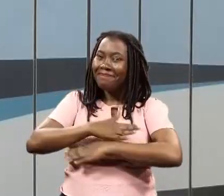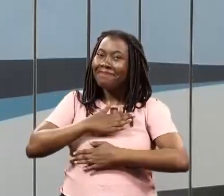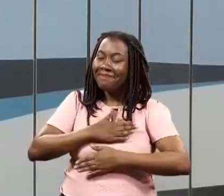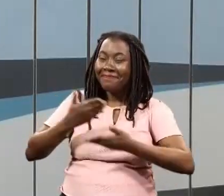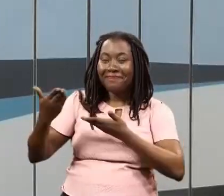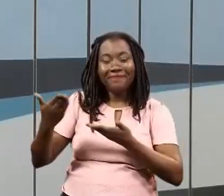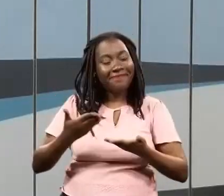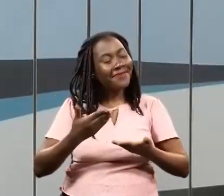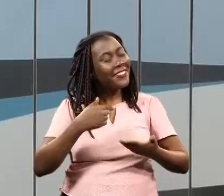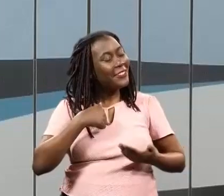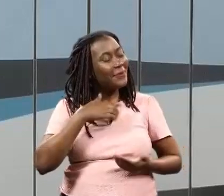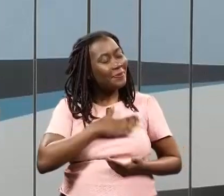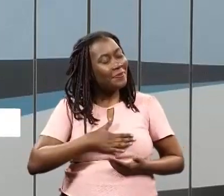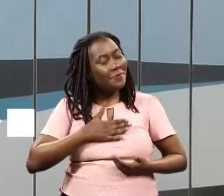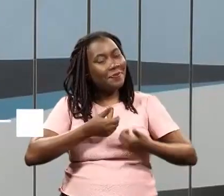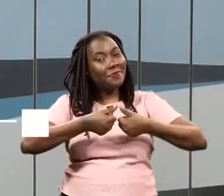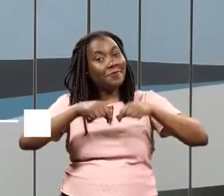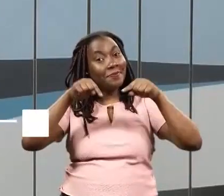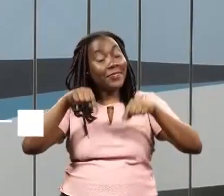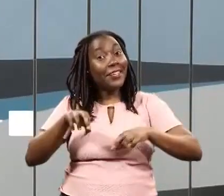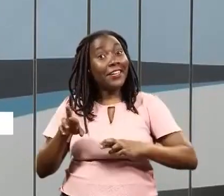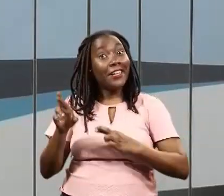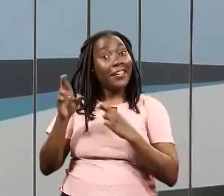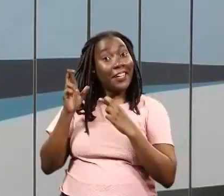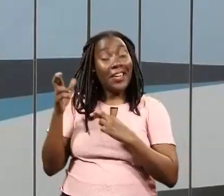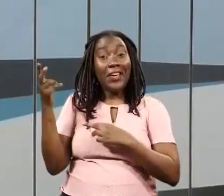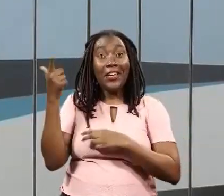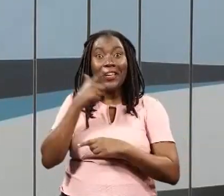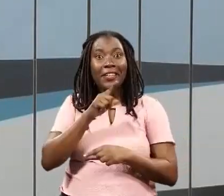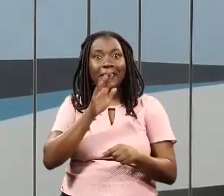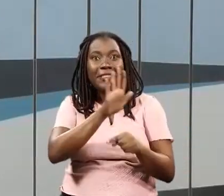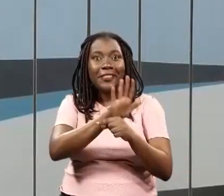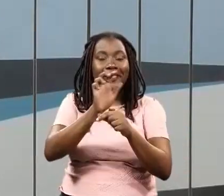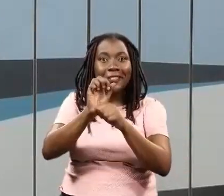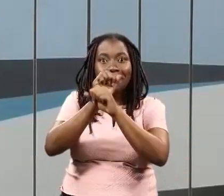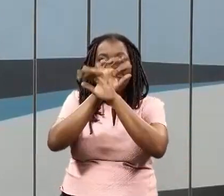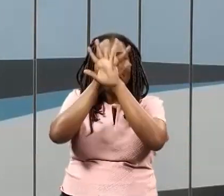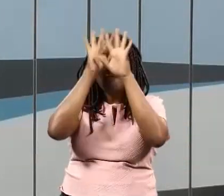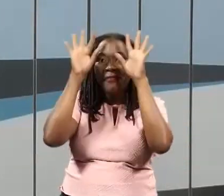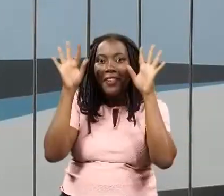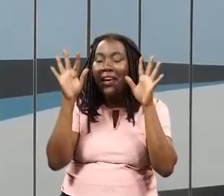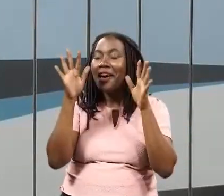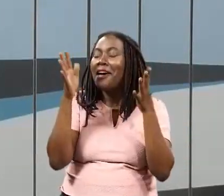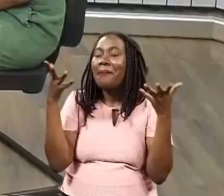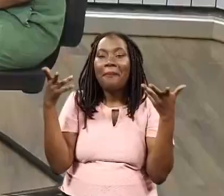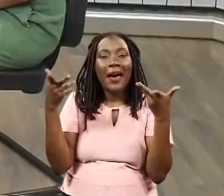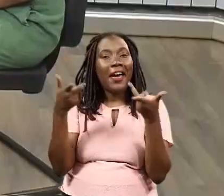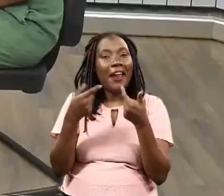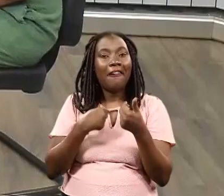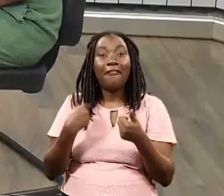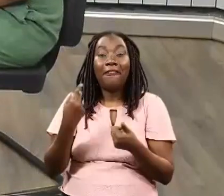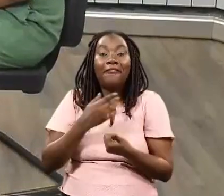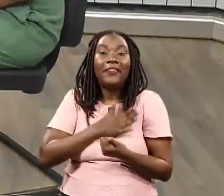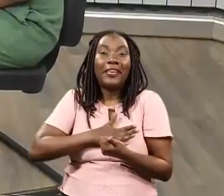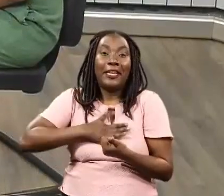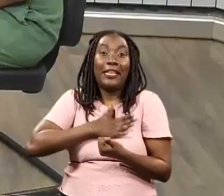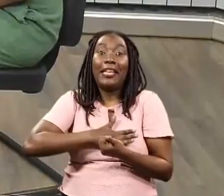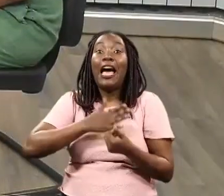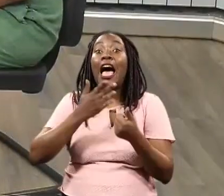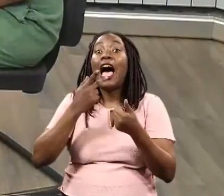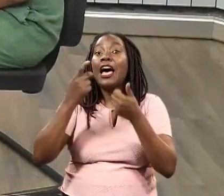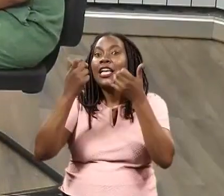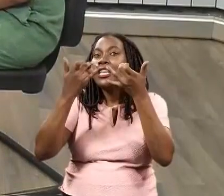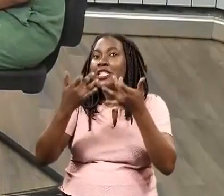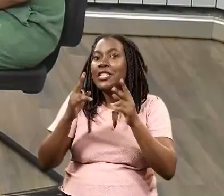prazer estar aqui. Espero contribuir de maneira significativa com essa tarde. Maravilha, prazer é todo nosso. Vamos falar sobre ele,